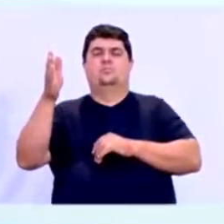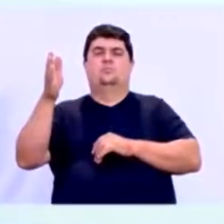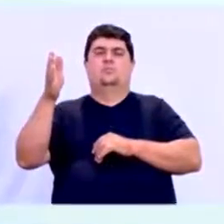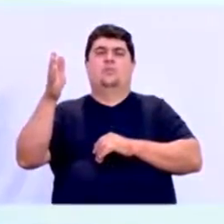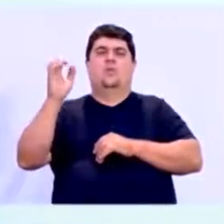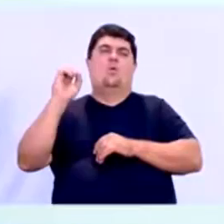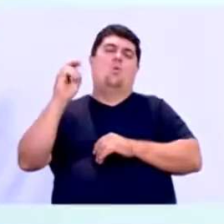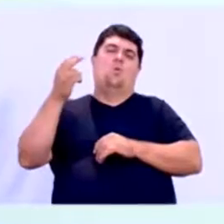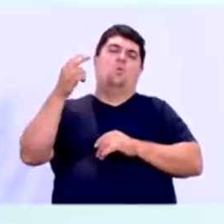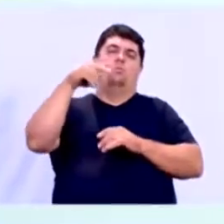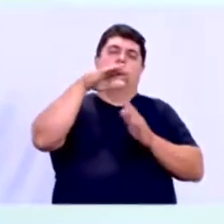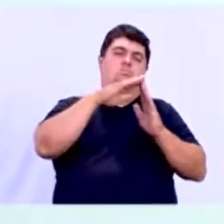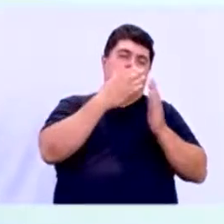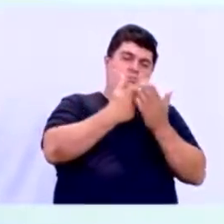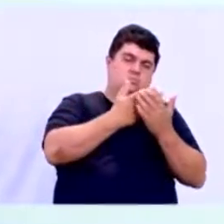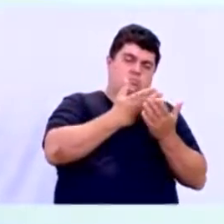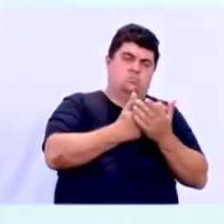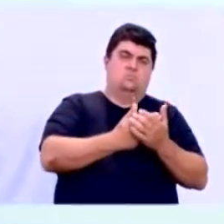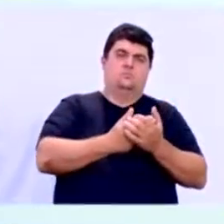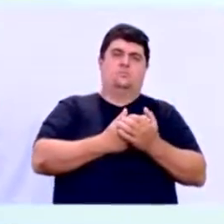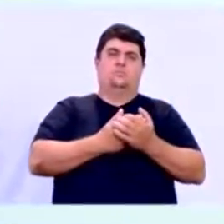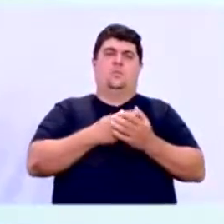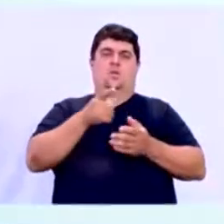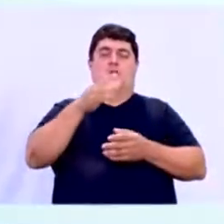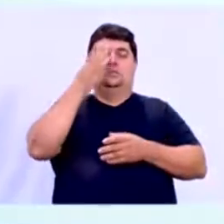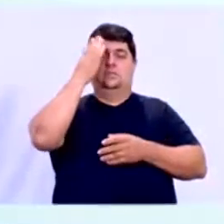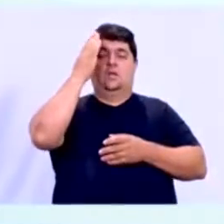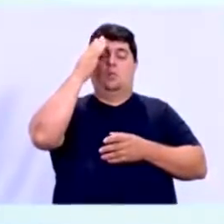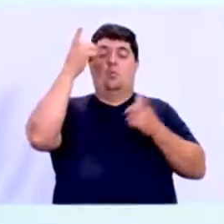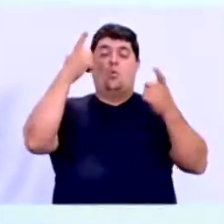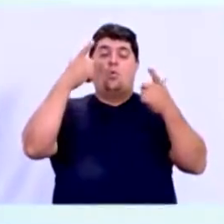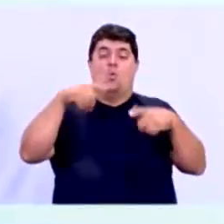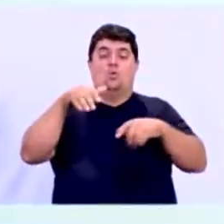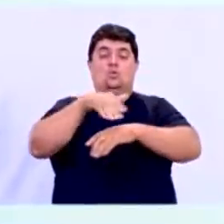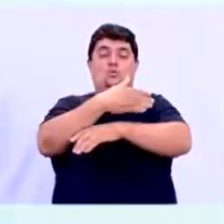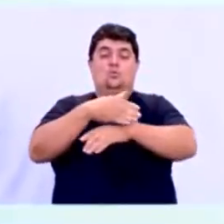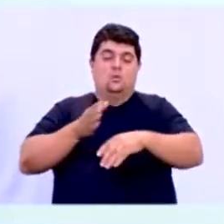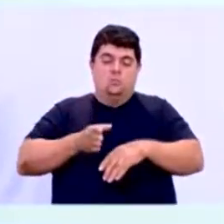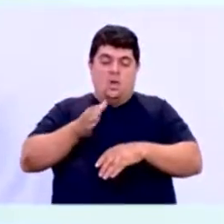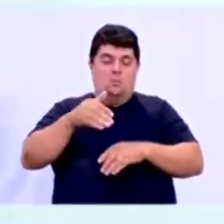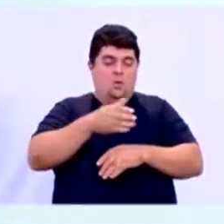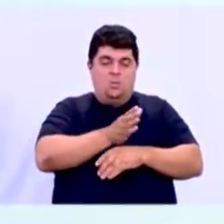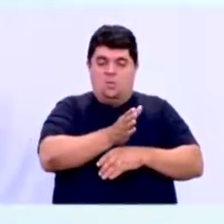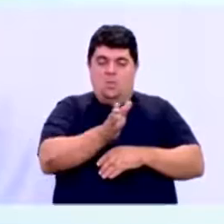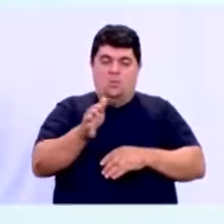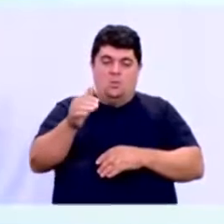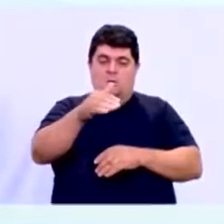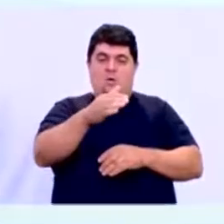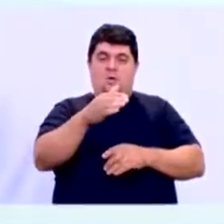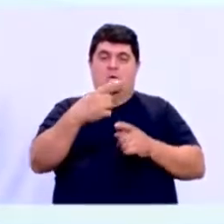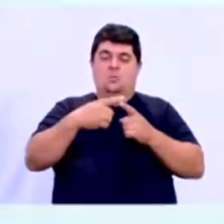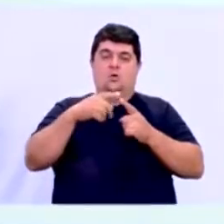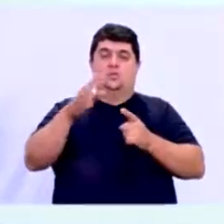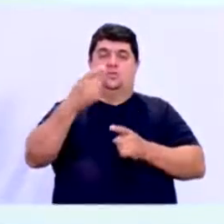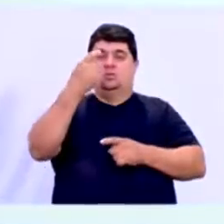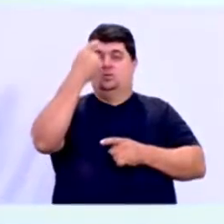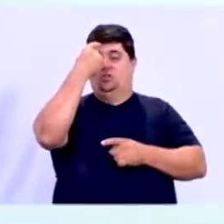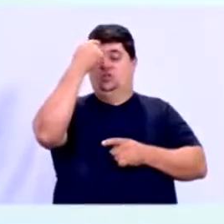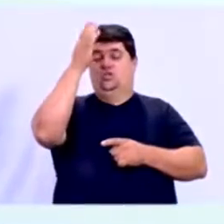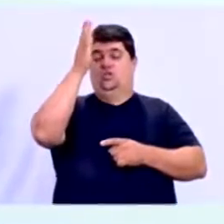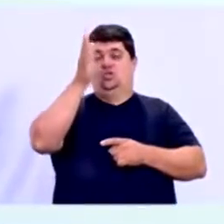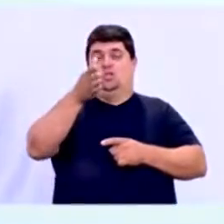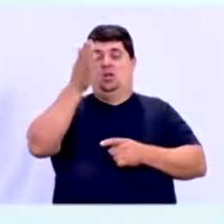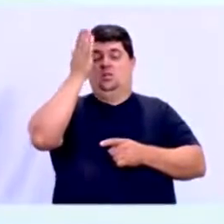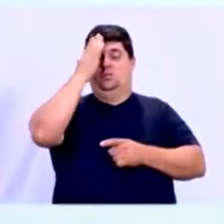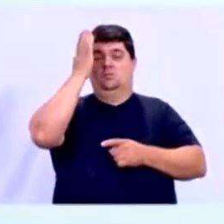nosso polo, né, para assistir a aula, você sabe quais os caminhos que você tem que tomar. Você já fez isso mentalmente. Então, é